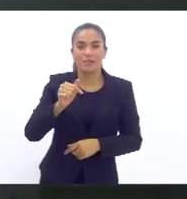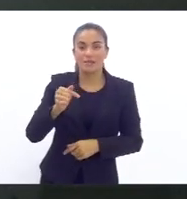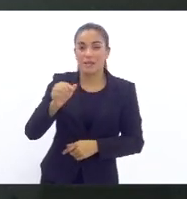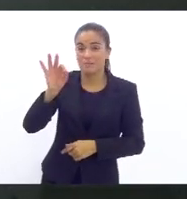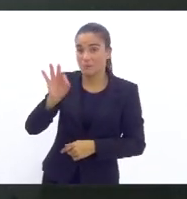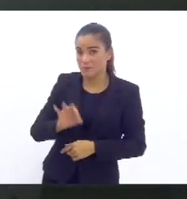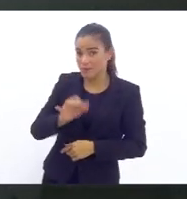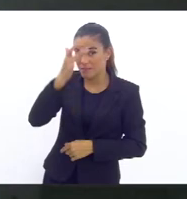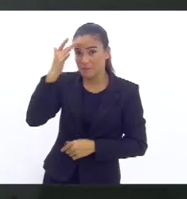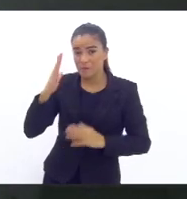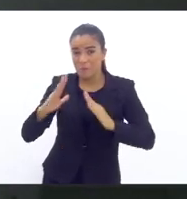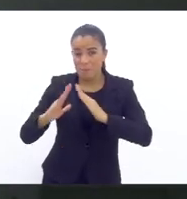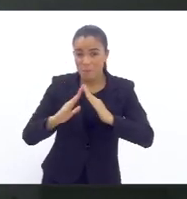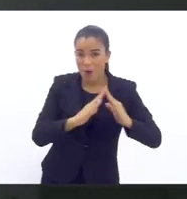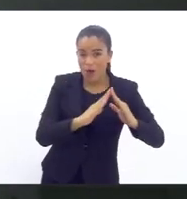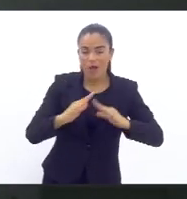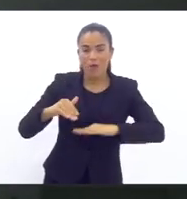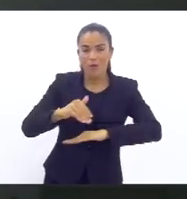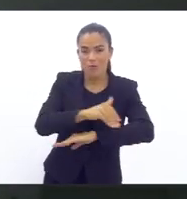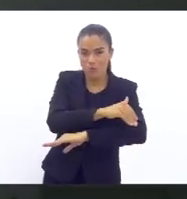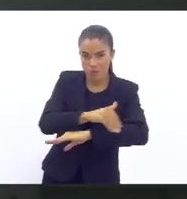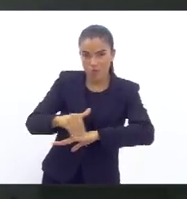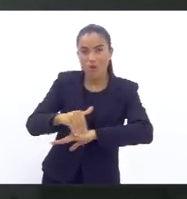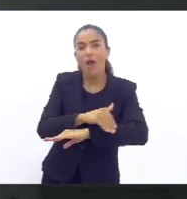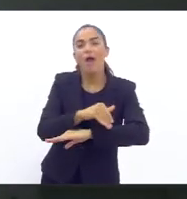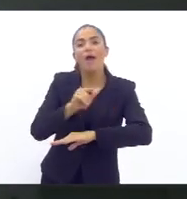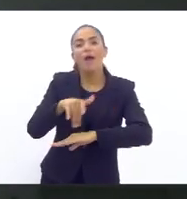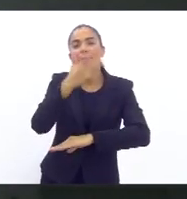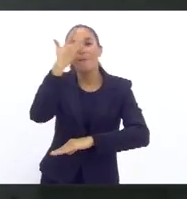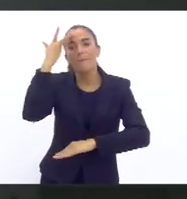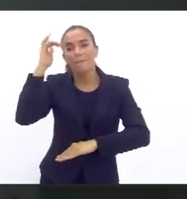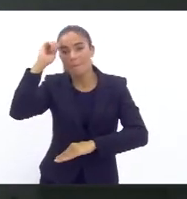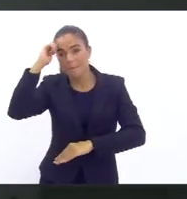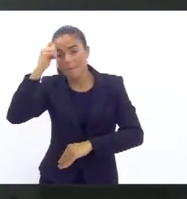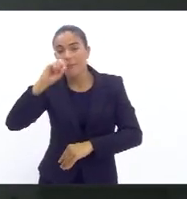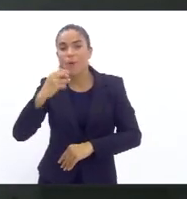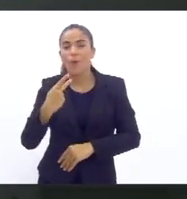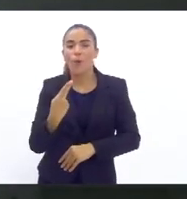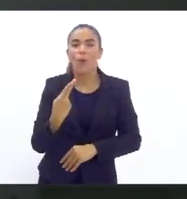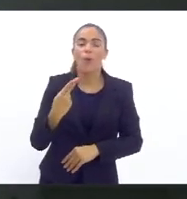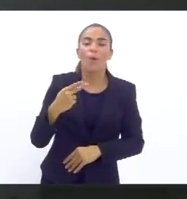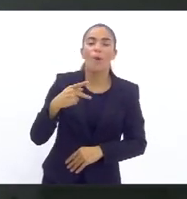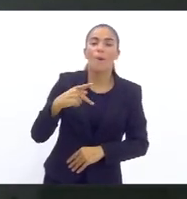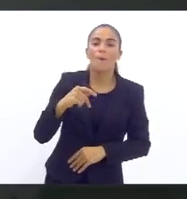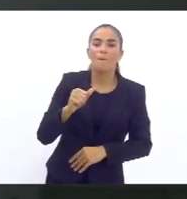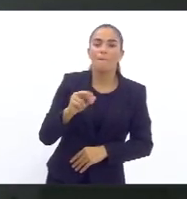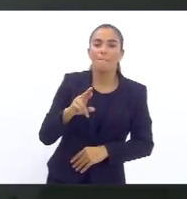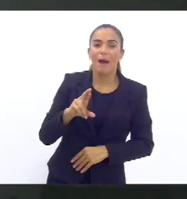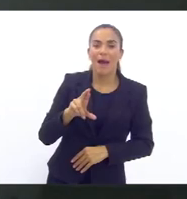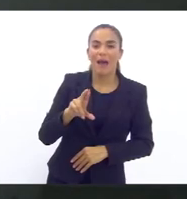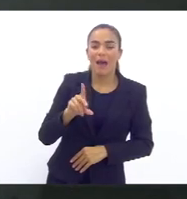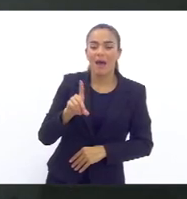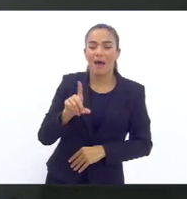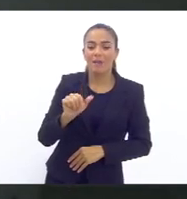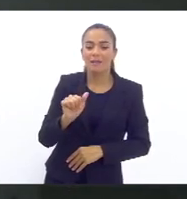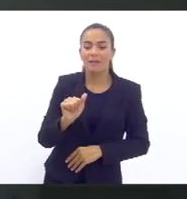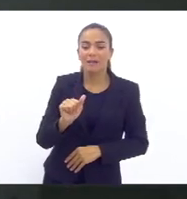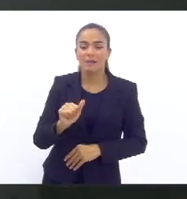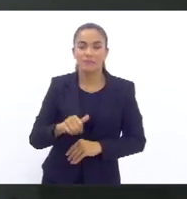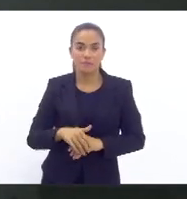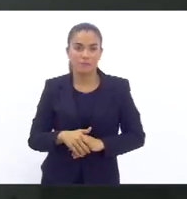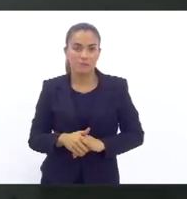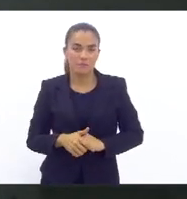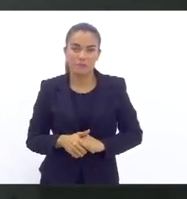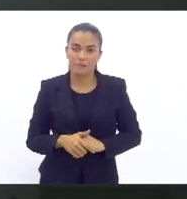das pessoas que estão na Rua São pessoas preços né a gente tem no último senso aqui no Brasil 67%